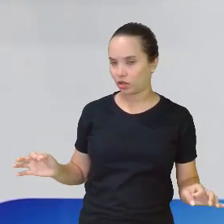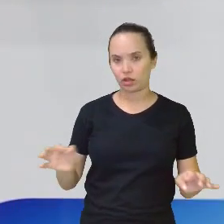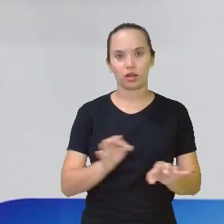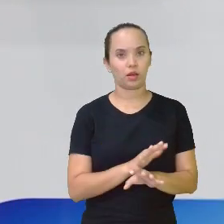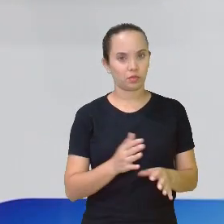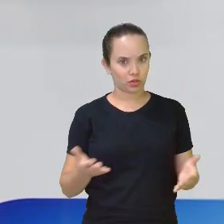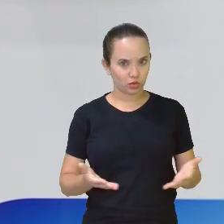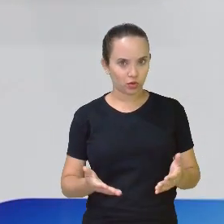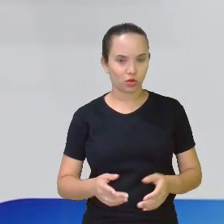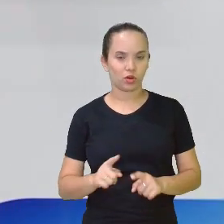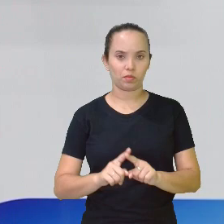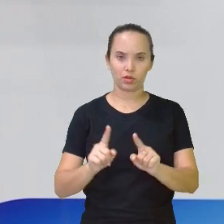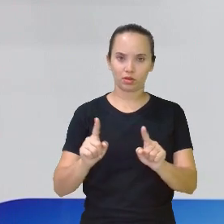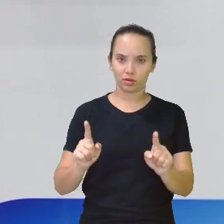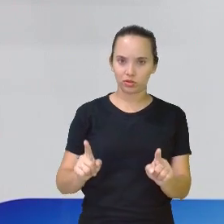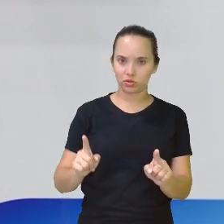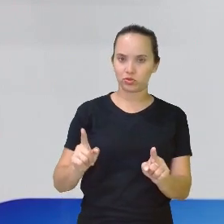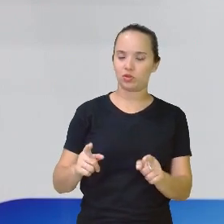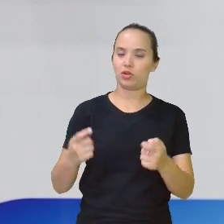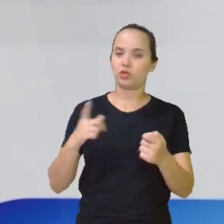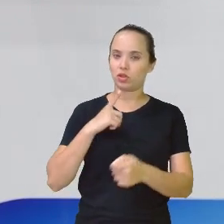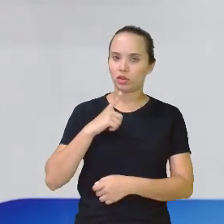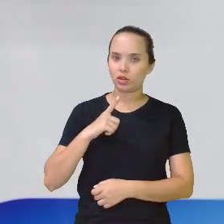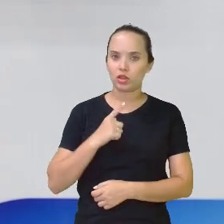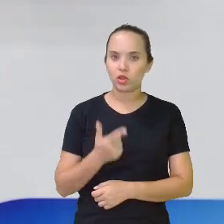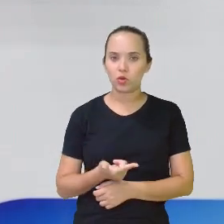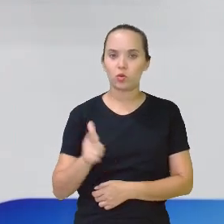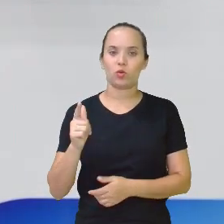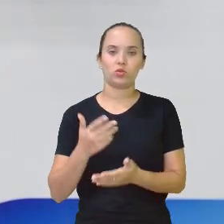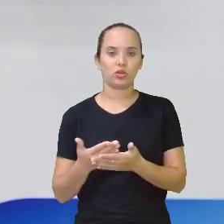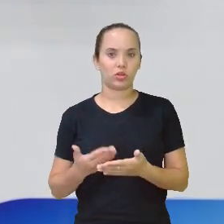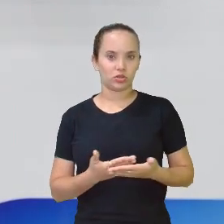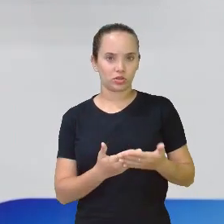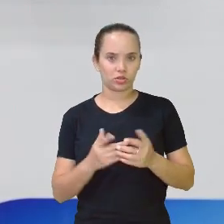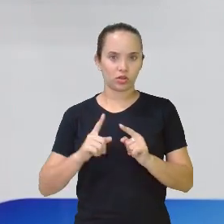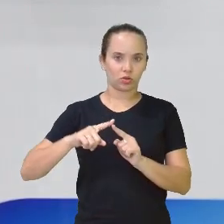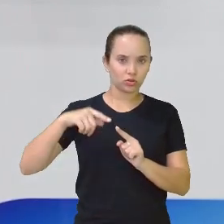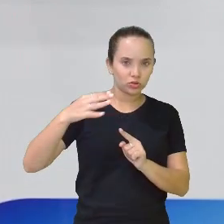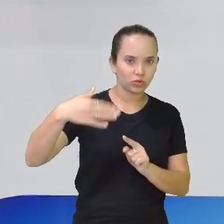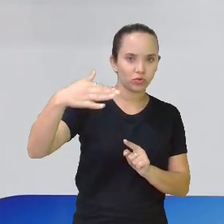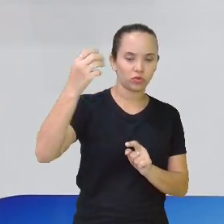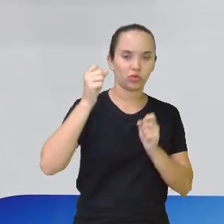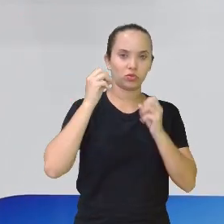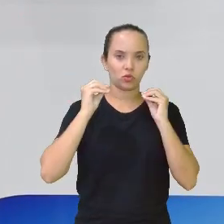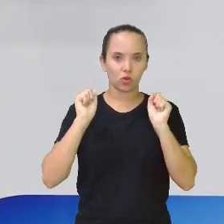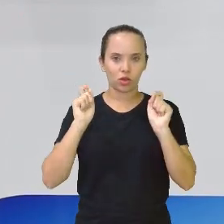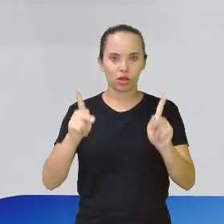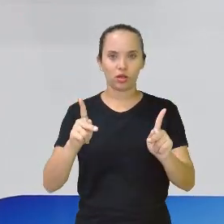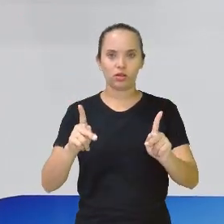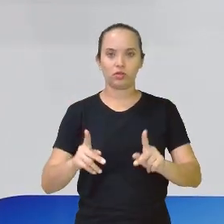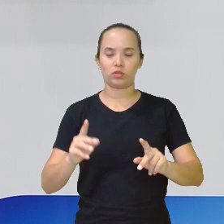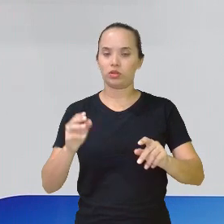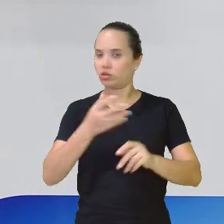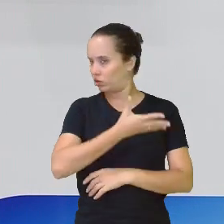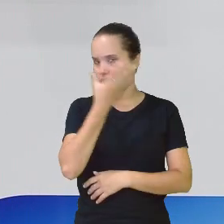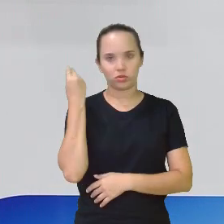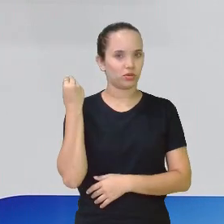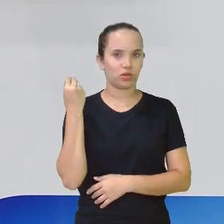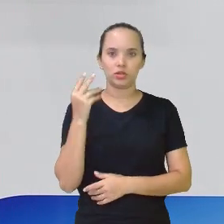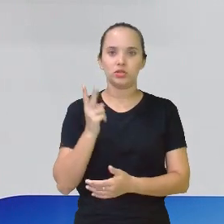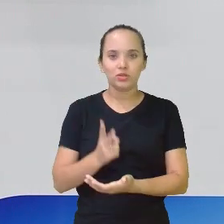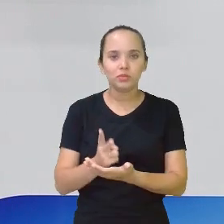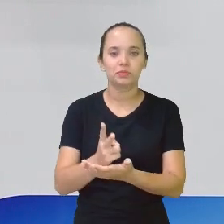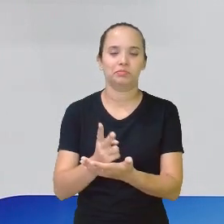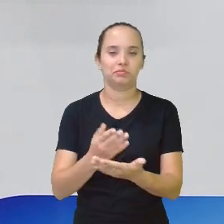por aqui, mas nós teremos outras mais na frente e a gente se vê por lá. Beleza? Não esquece,